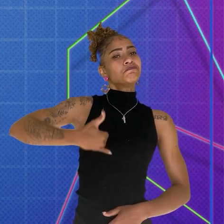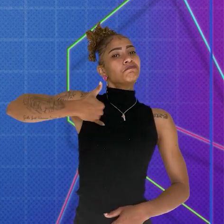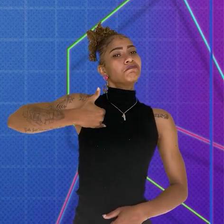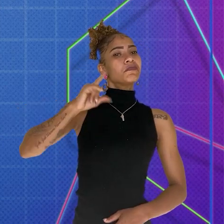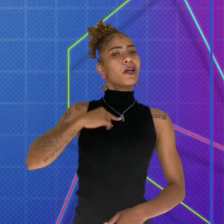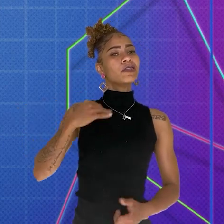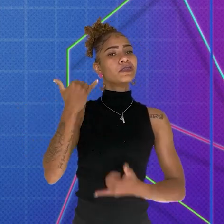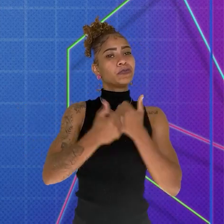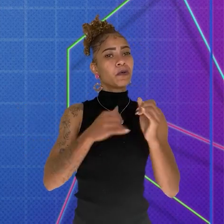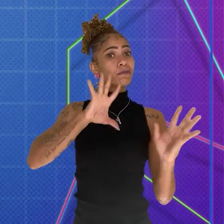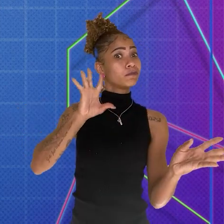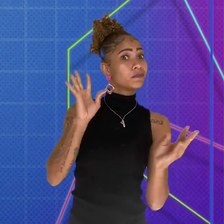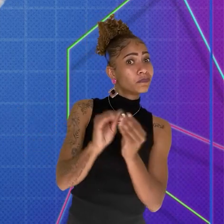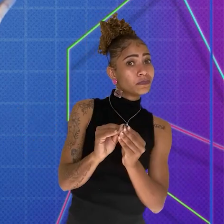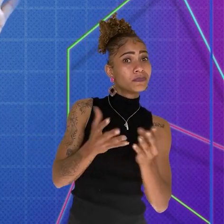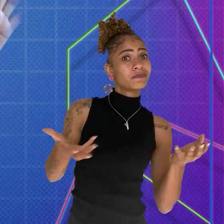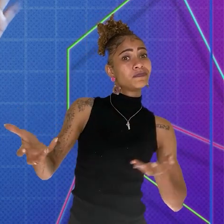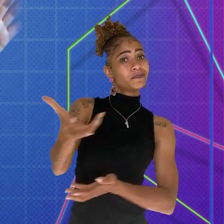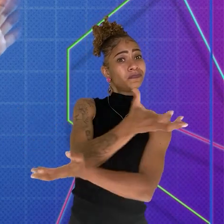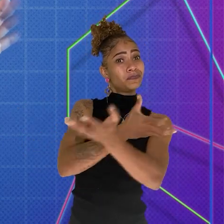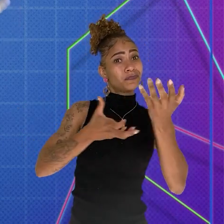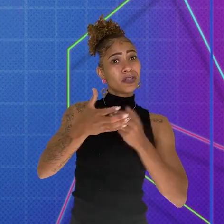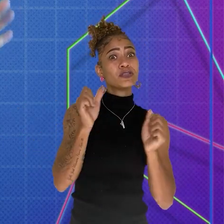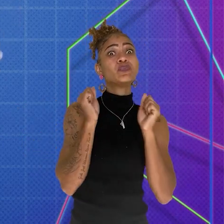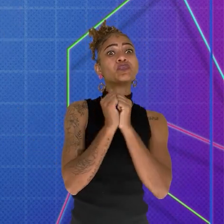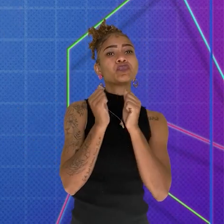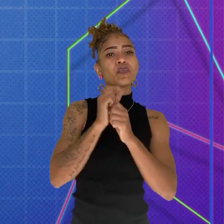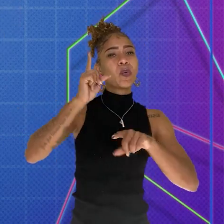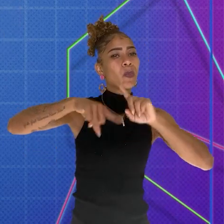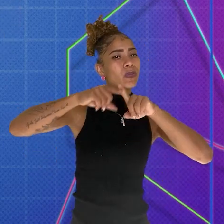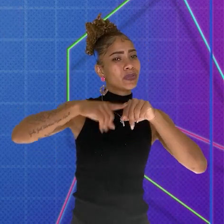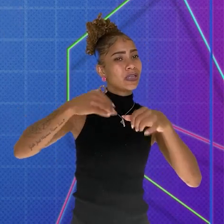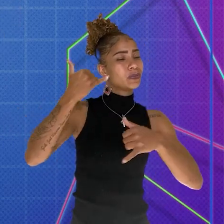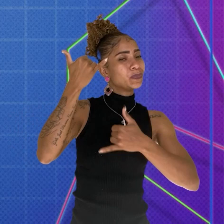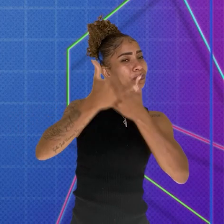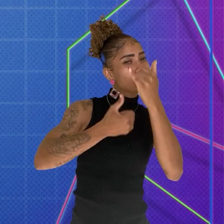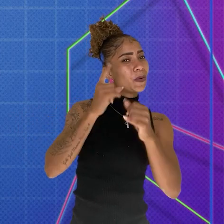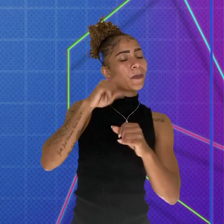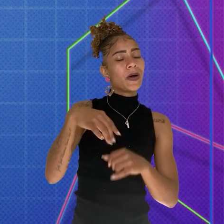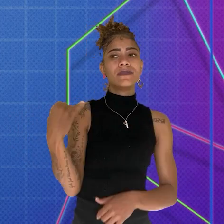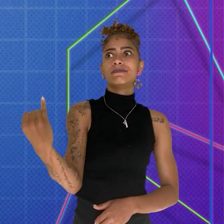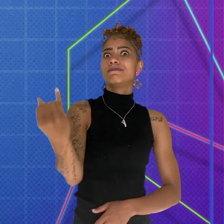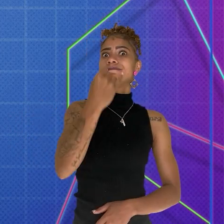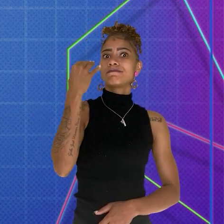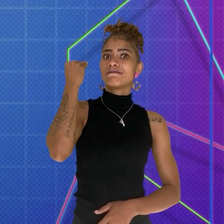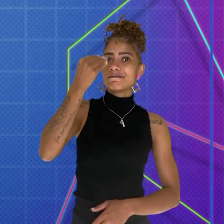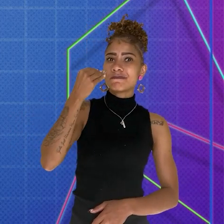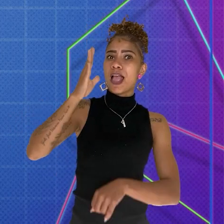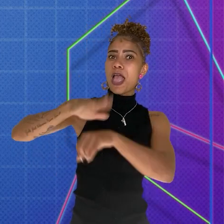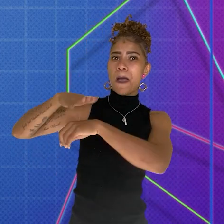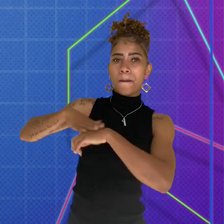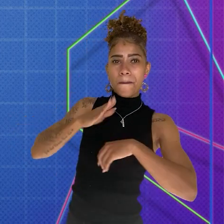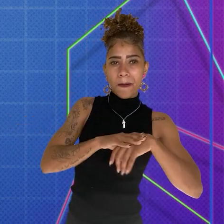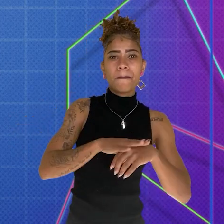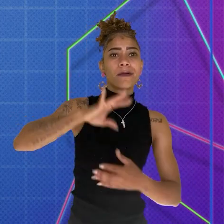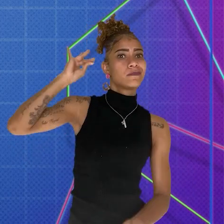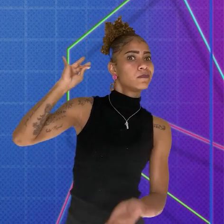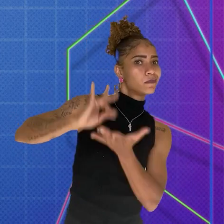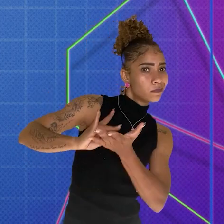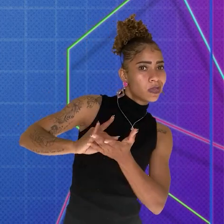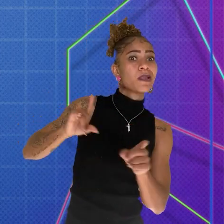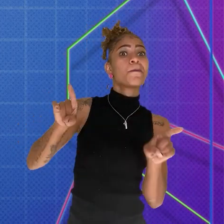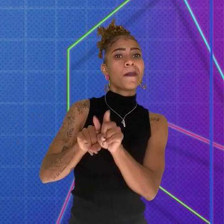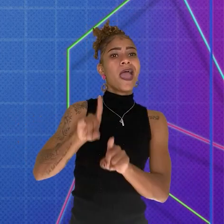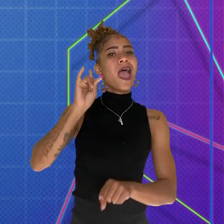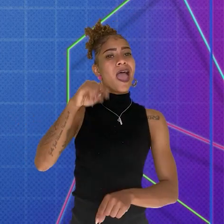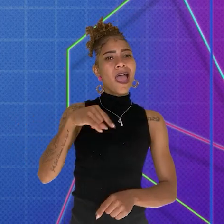satisfação com o jogo. Em resumo, a interação do jogador com o som de objetos em jogos é uma parte crucial da experiência do jogo imersiva e